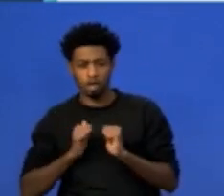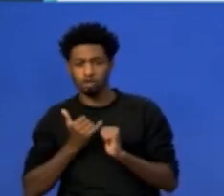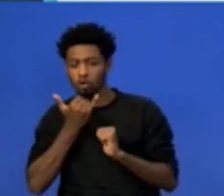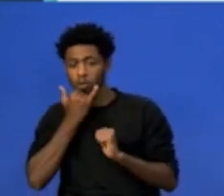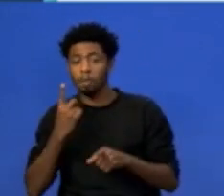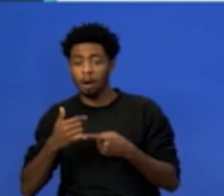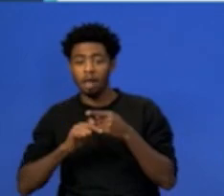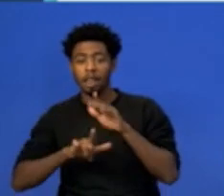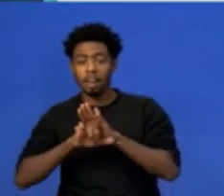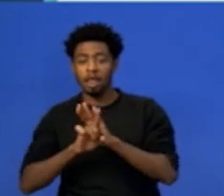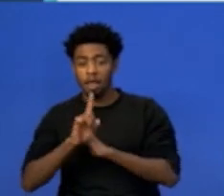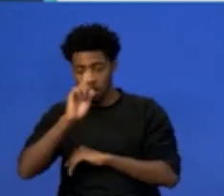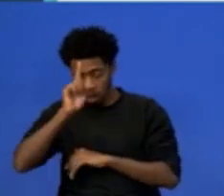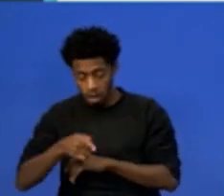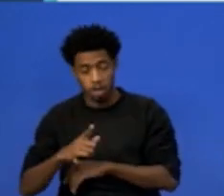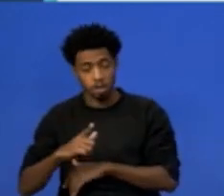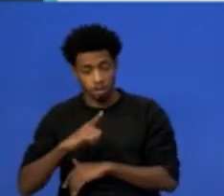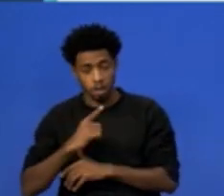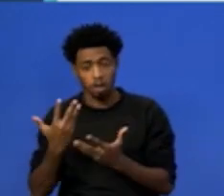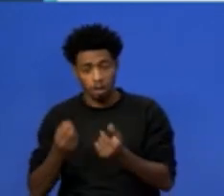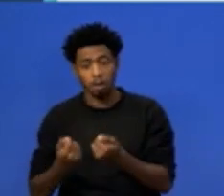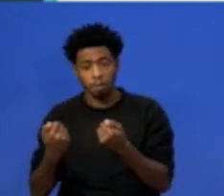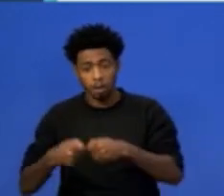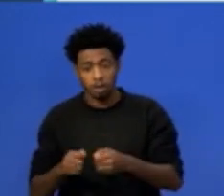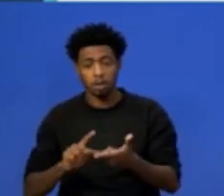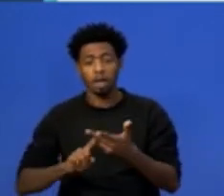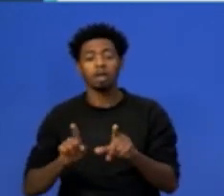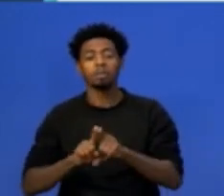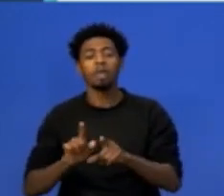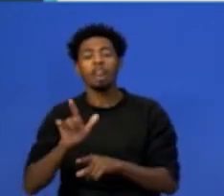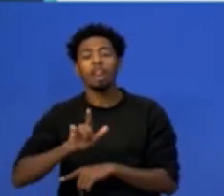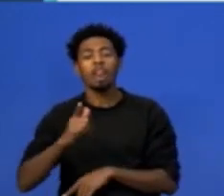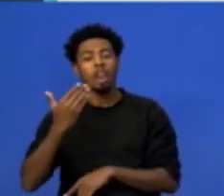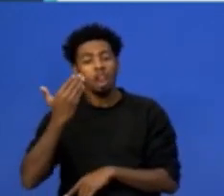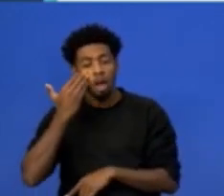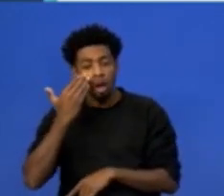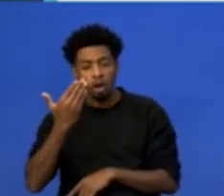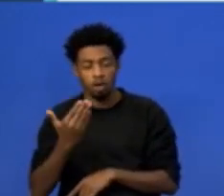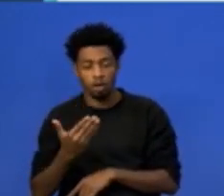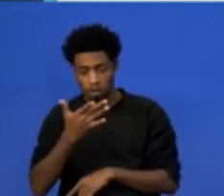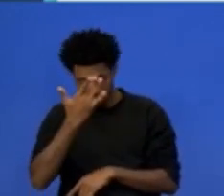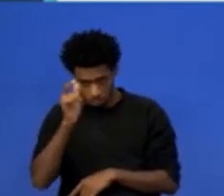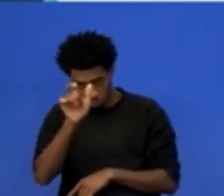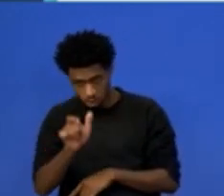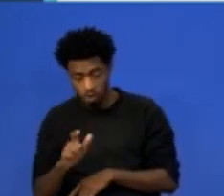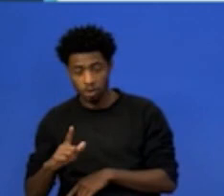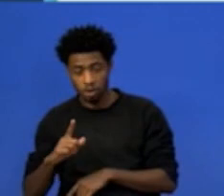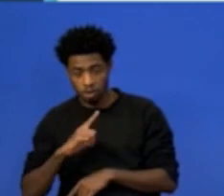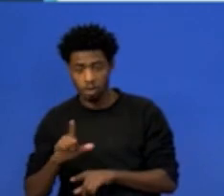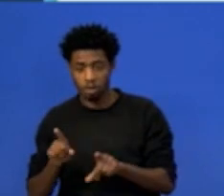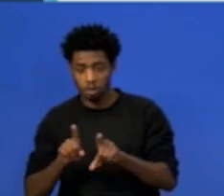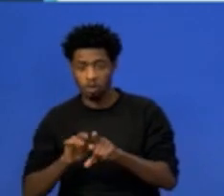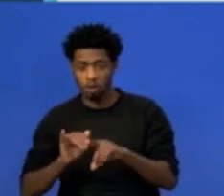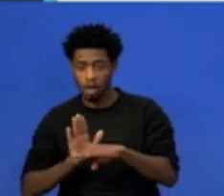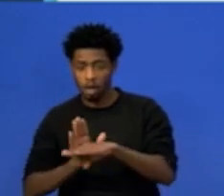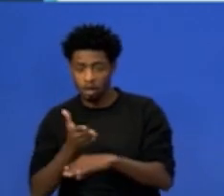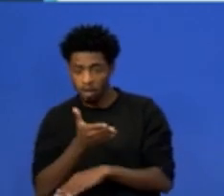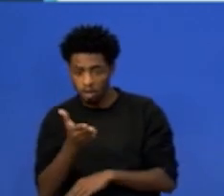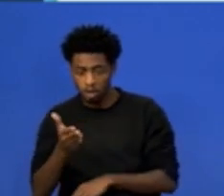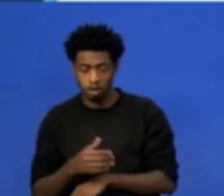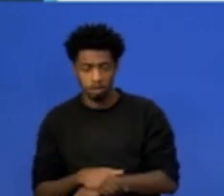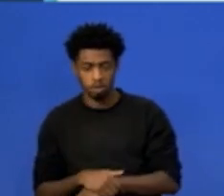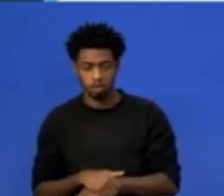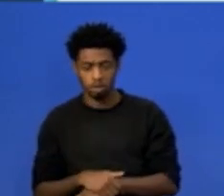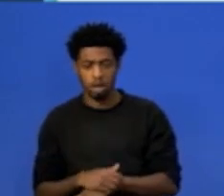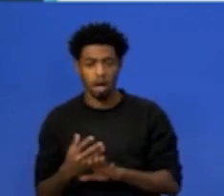lei todos eles devem aceitar e, claro, garantir que esses pacientes também serão atendidos, tanto em caso